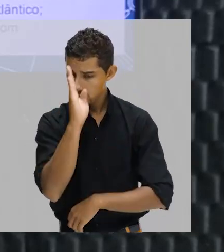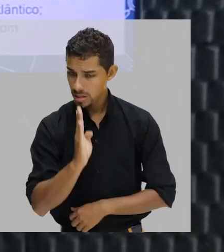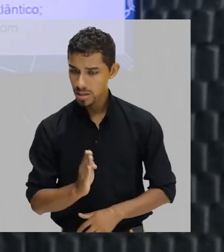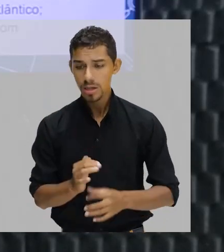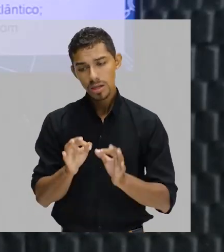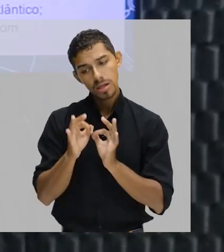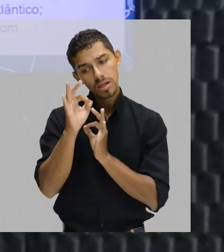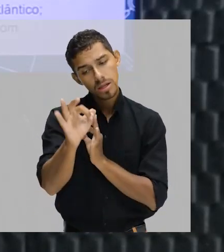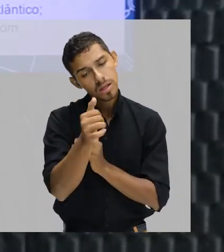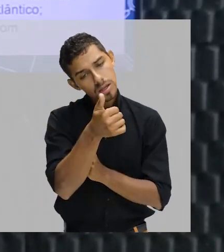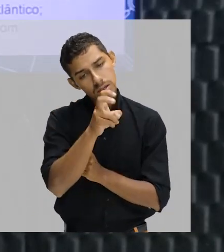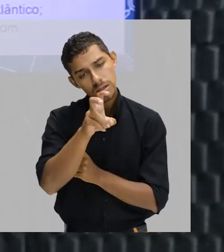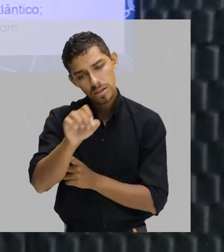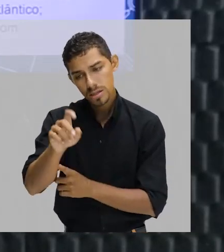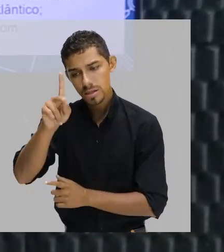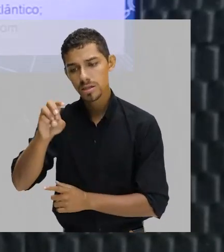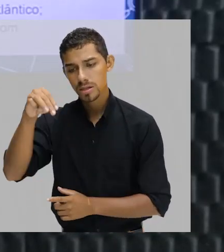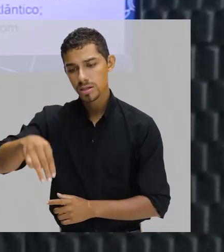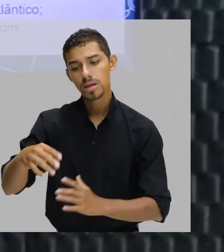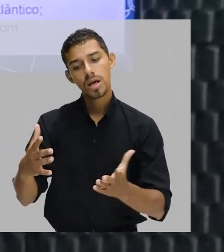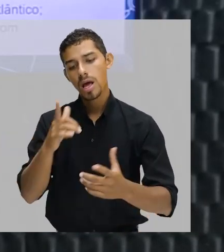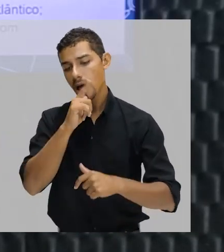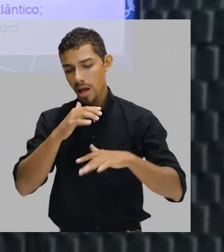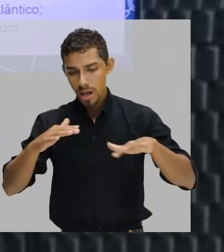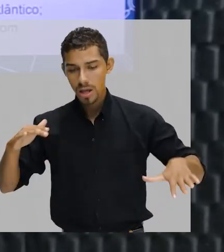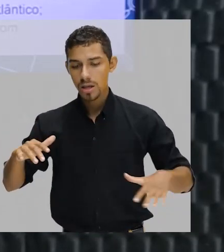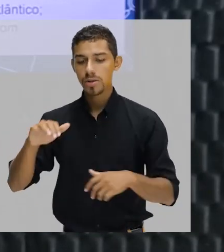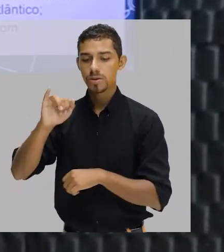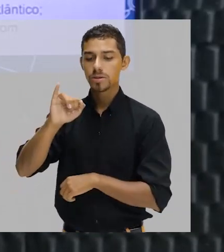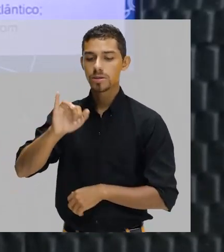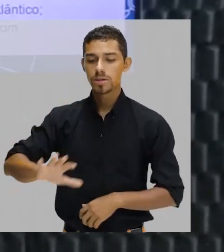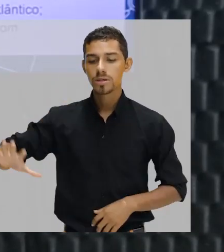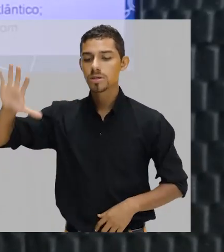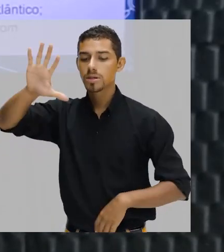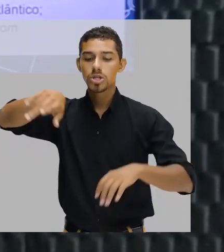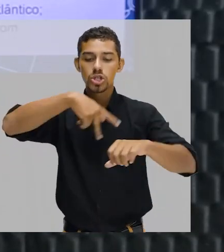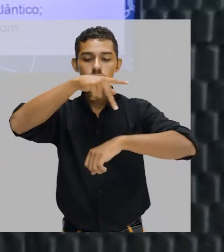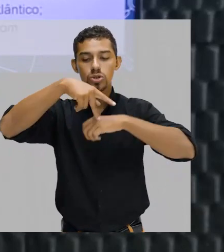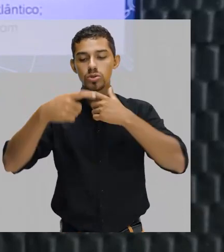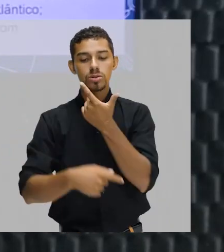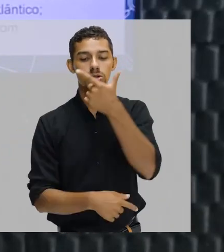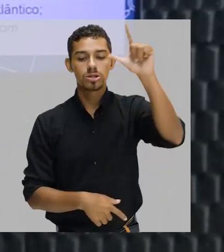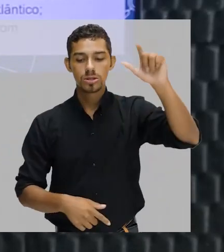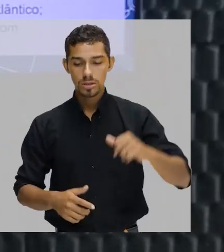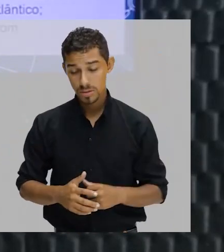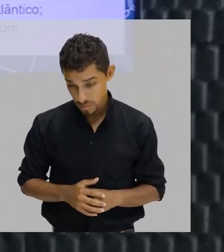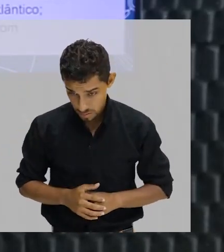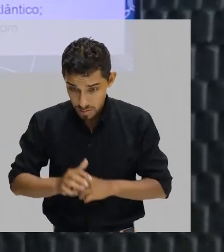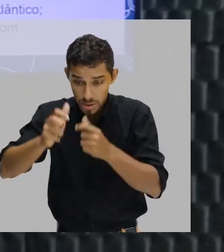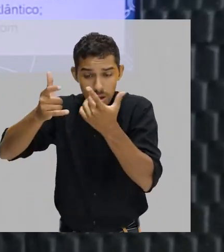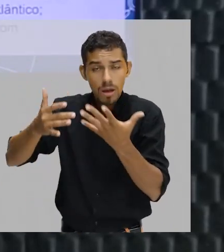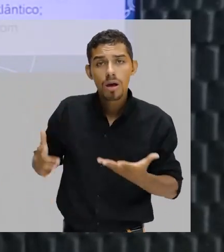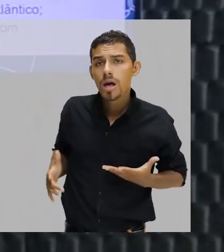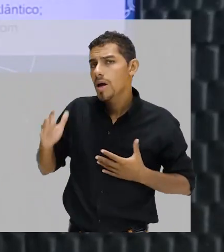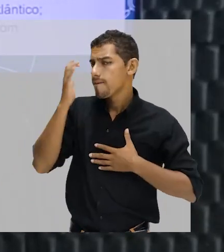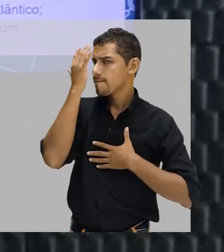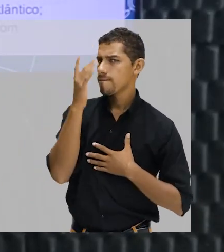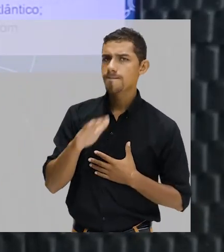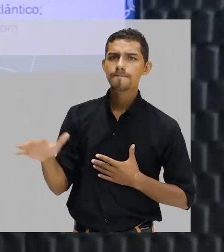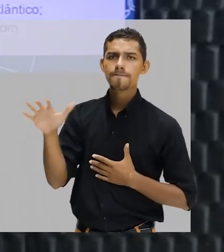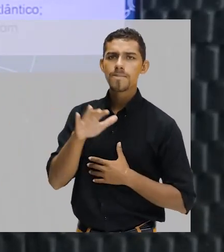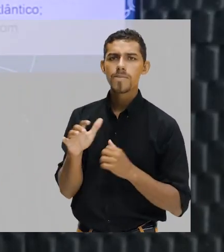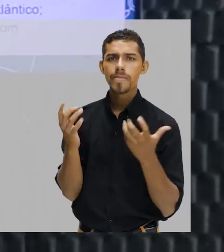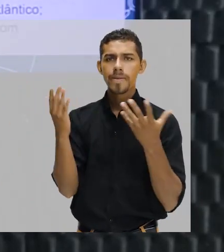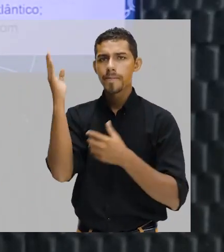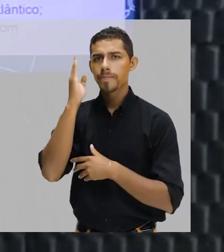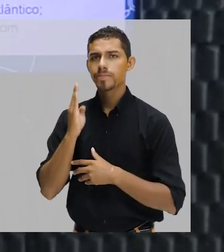quilômetros, aí são as chamadas águas internacionais, tá certo? Para ficar fácil, a representatividade desse mar territorial, galera,